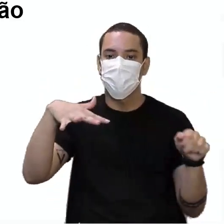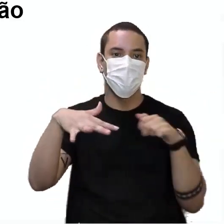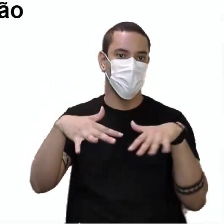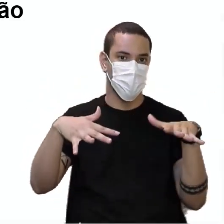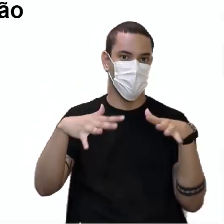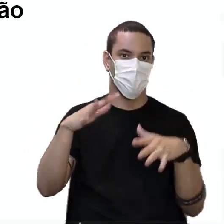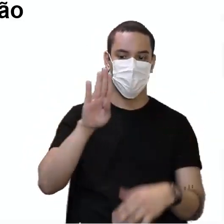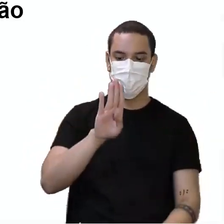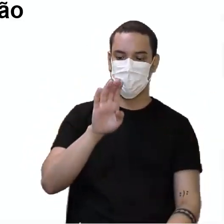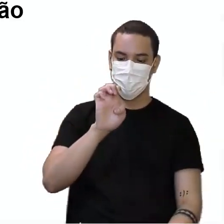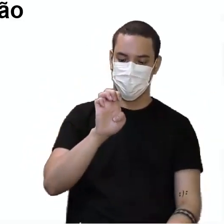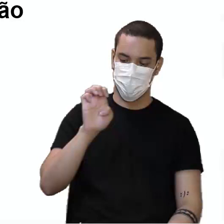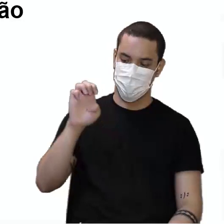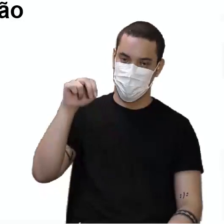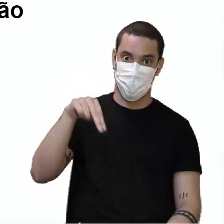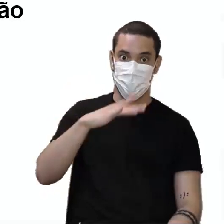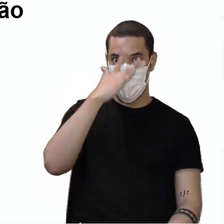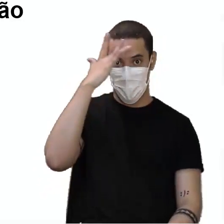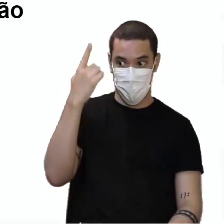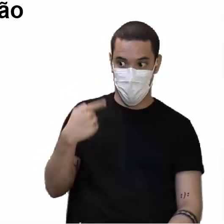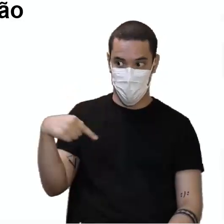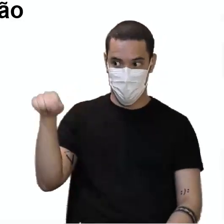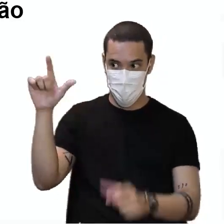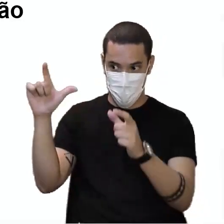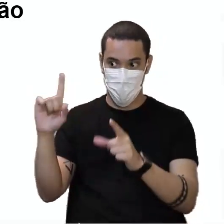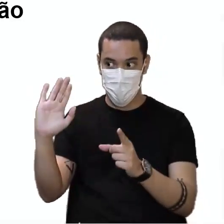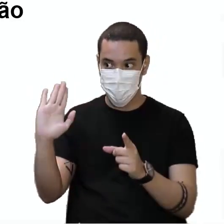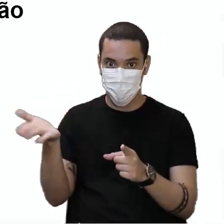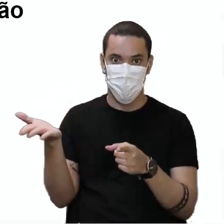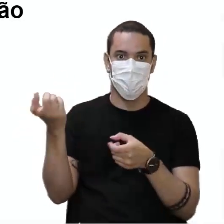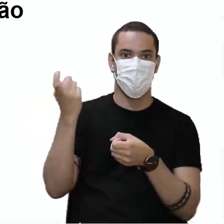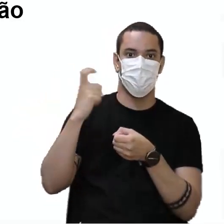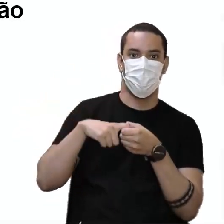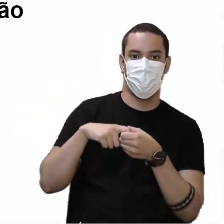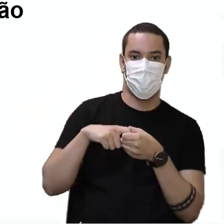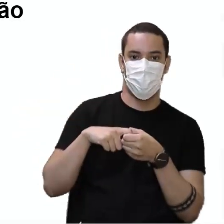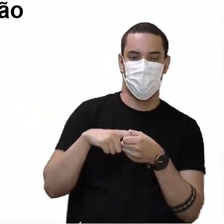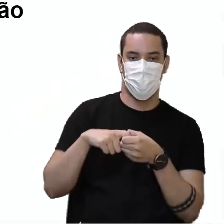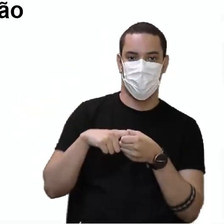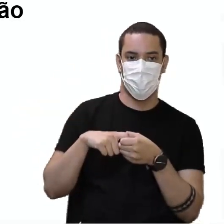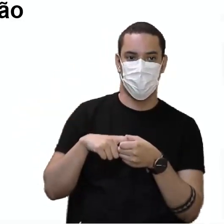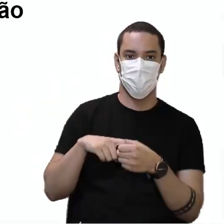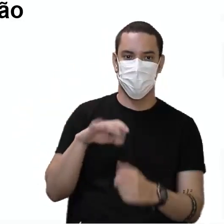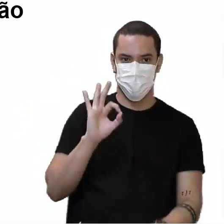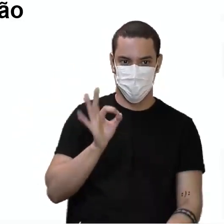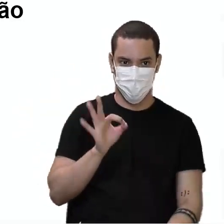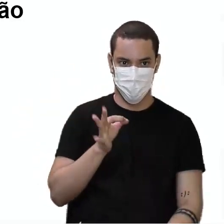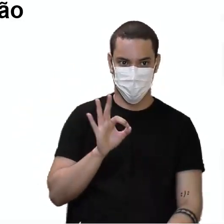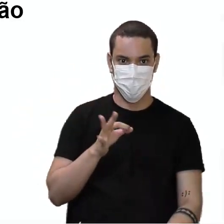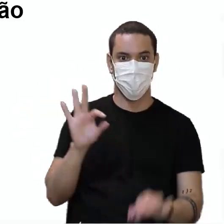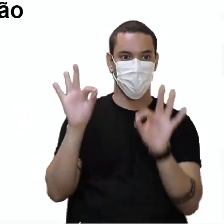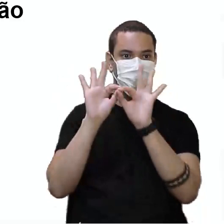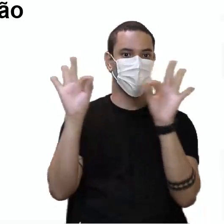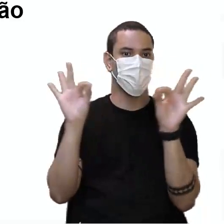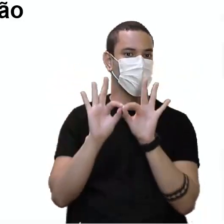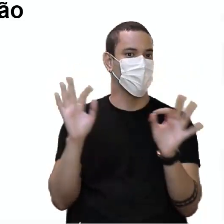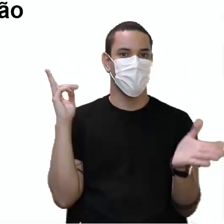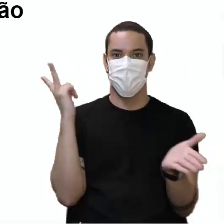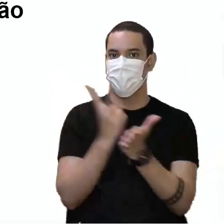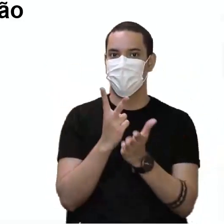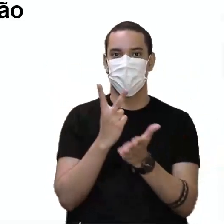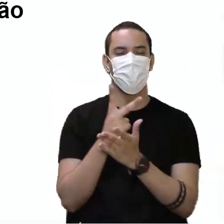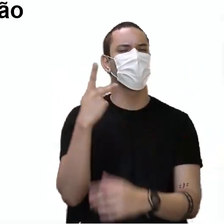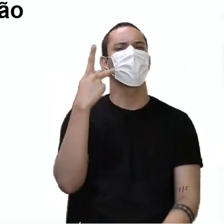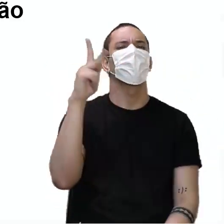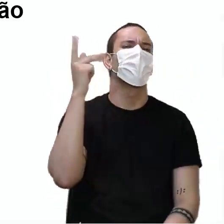aí na cabeça. Quando alguém foi a algum lugar e já voltou de lá, tá? Where have you been? Aquela frase clássica que a